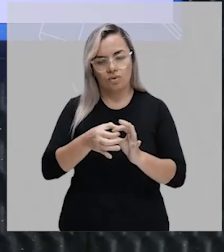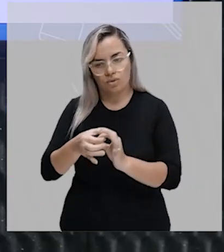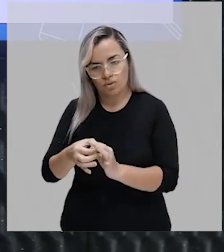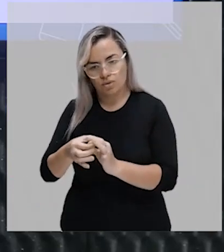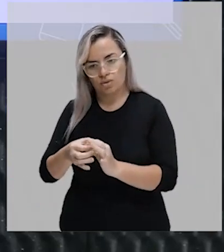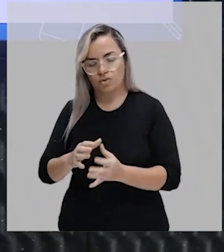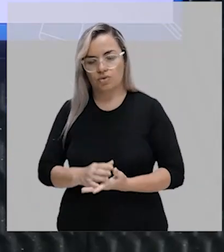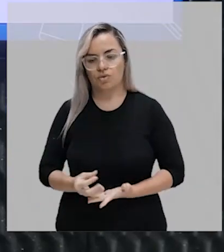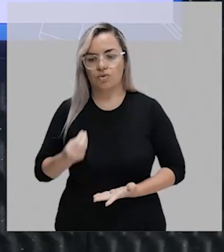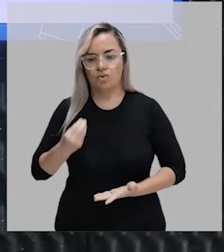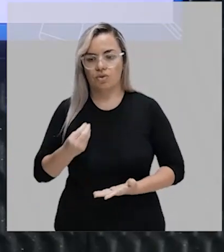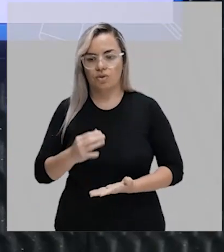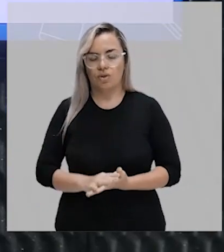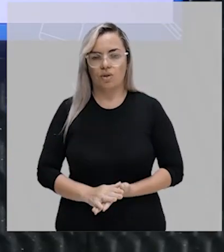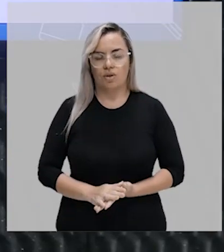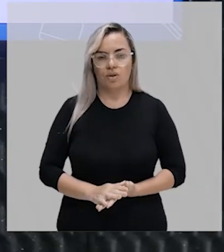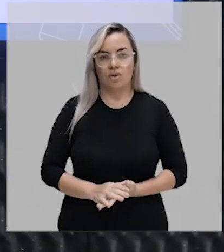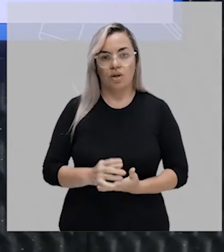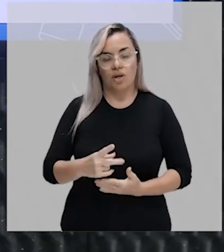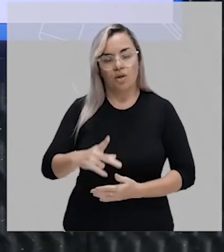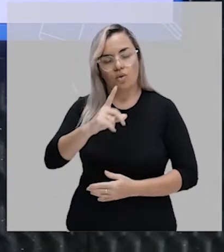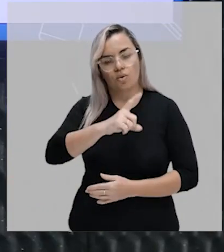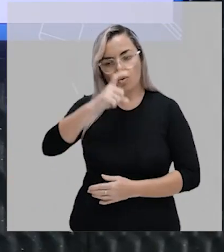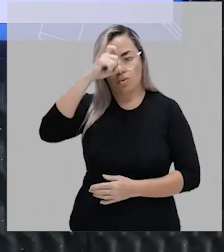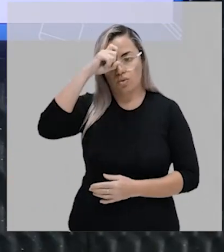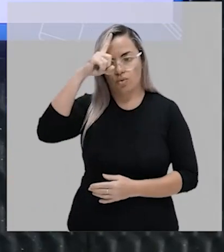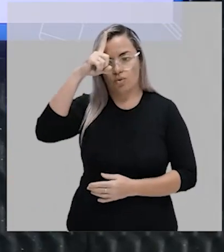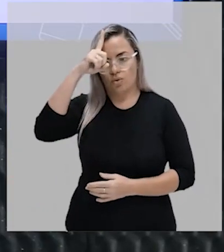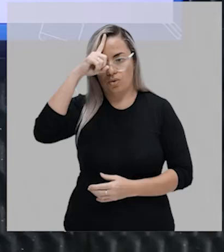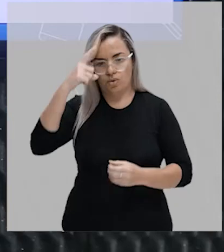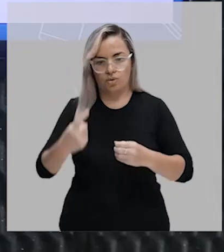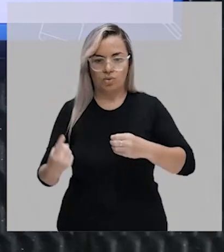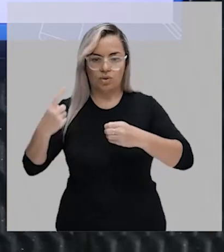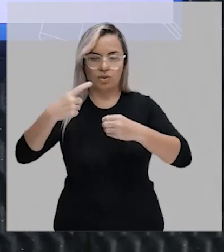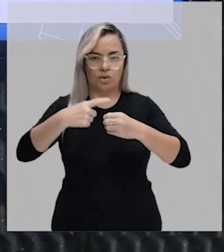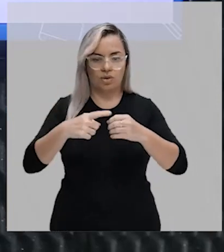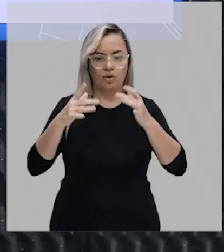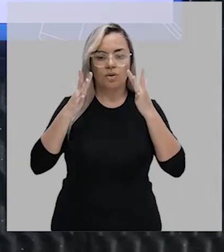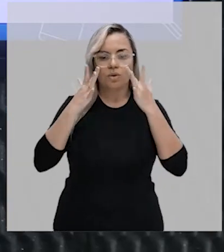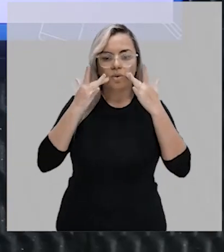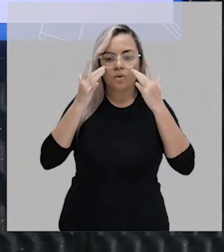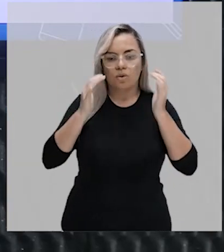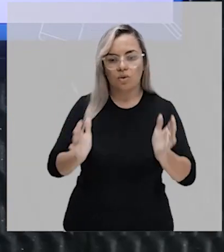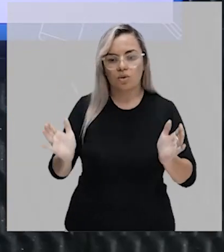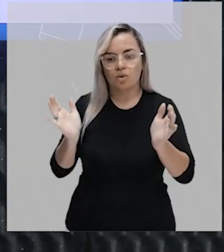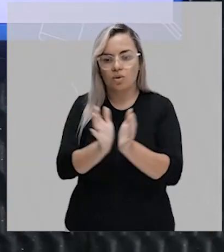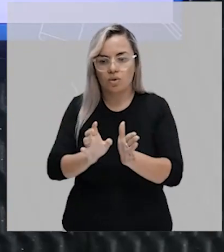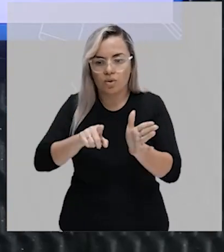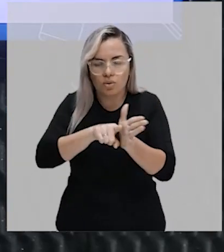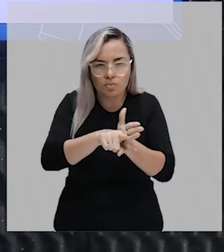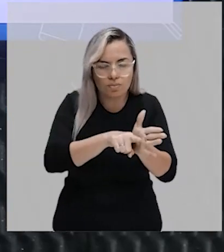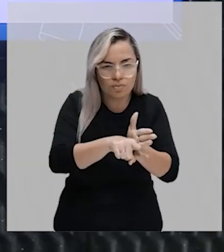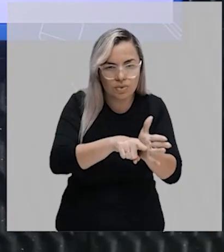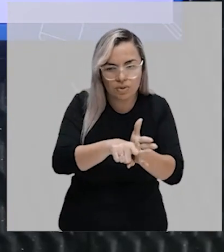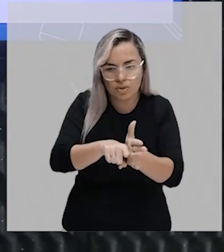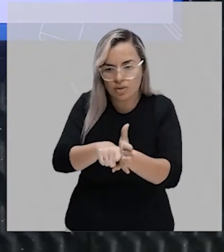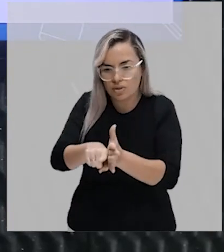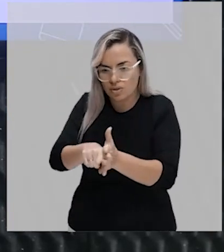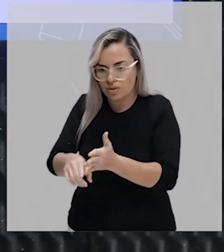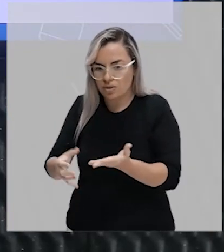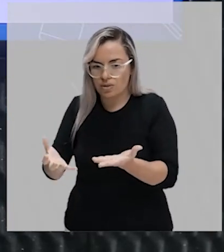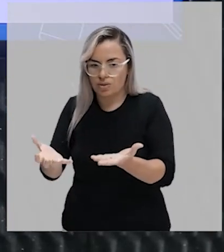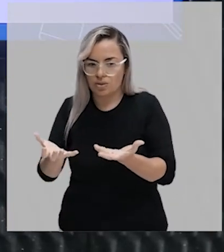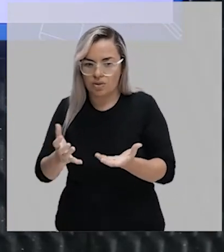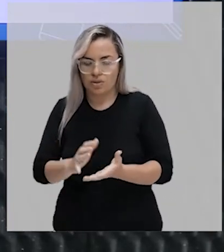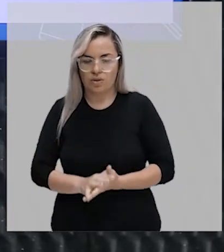um hospital do interior do Ceará, um grupo de pesquisadores pretende investigar o efeito da